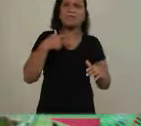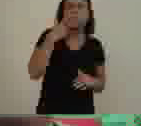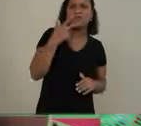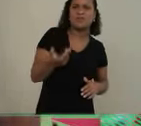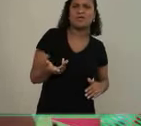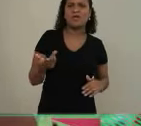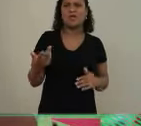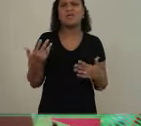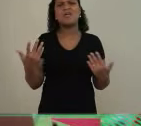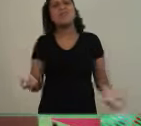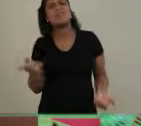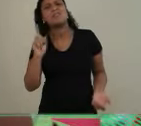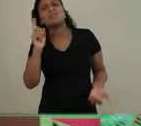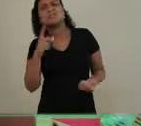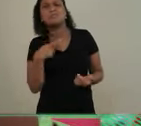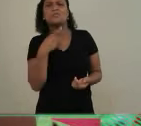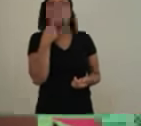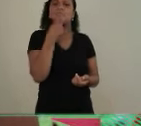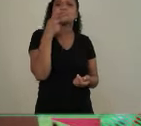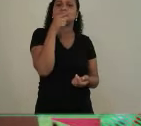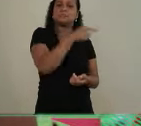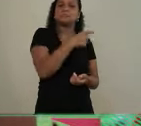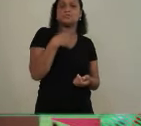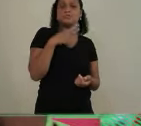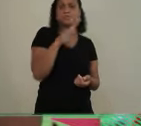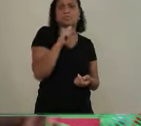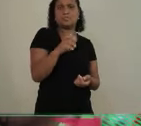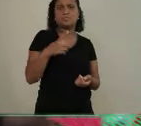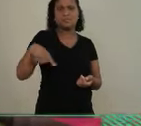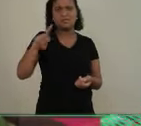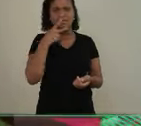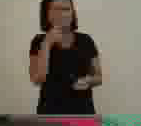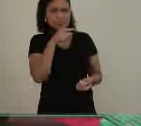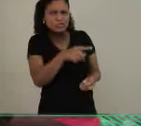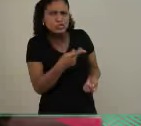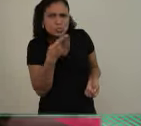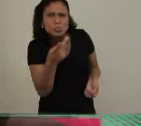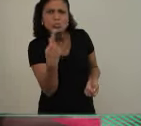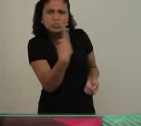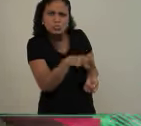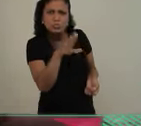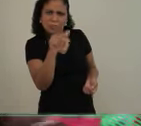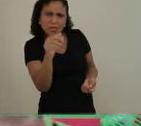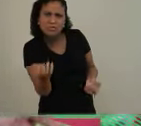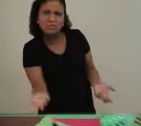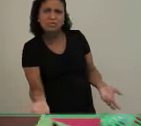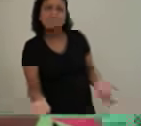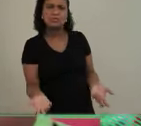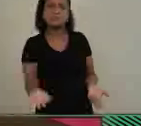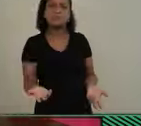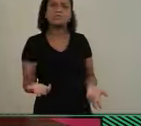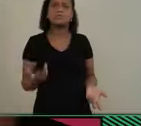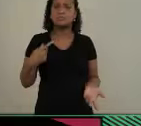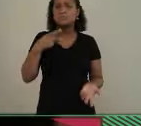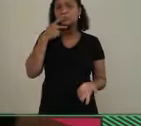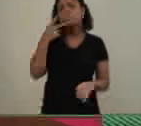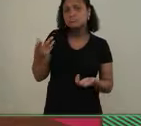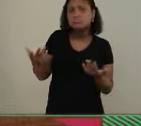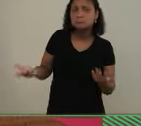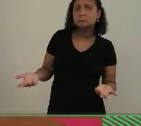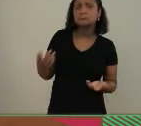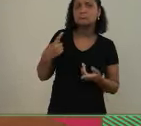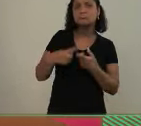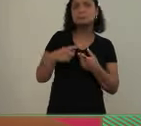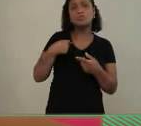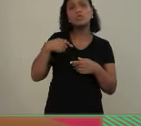né? Às vezes eu falo, não, mas eu comentei disso com a minha mãe. Você comentou isso com a sua mãe? Lógico que eu comentei isso com a minha mãe, ela é minha mãe,